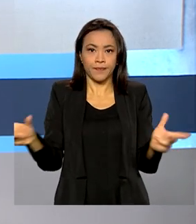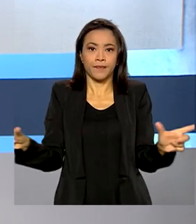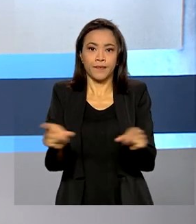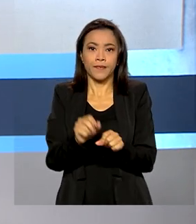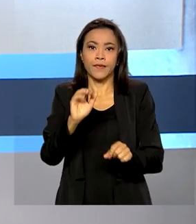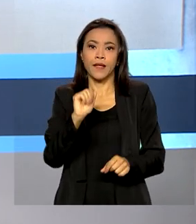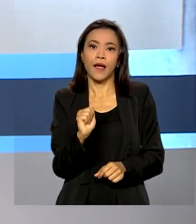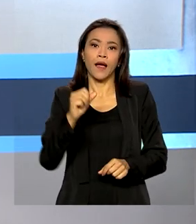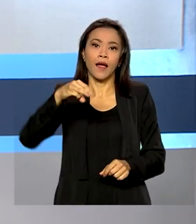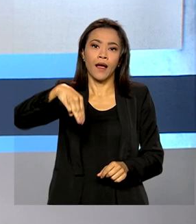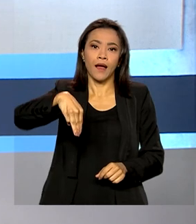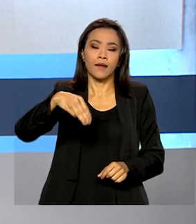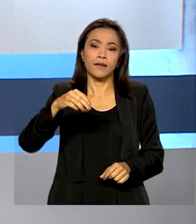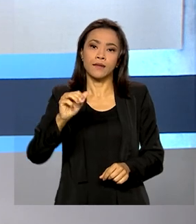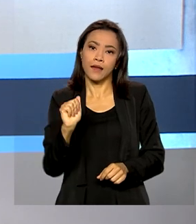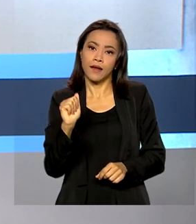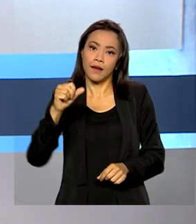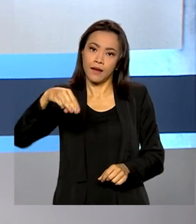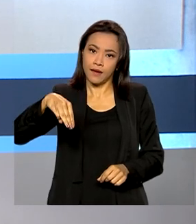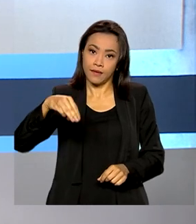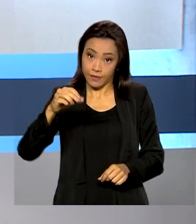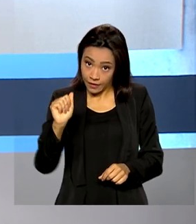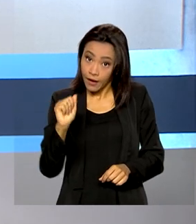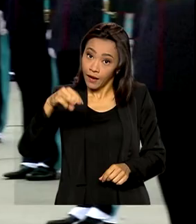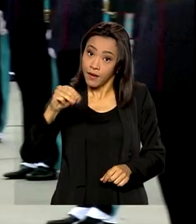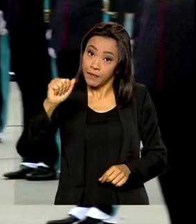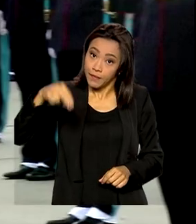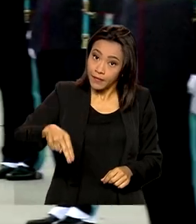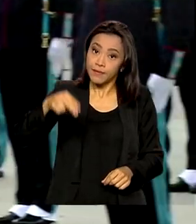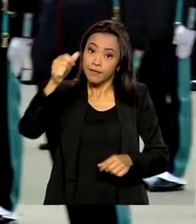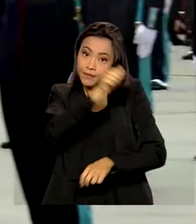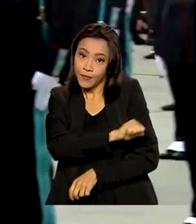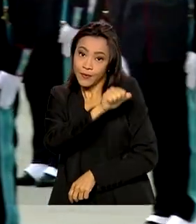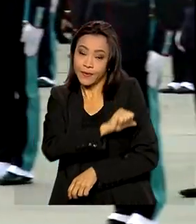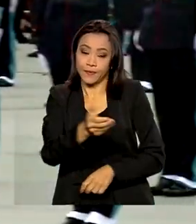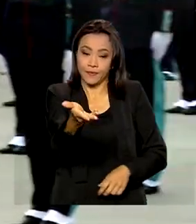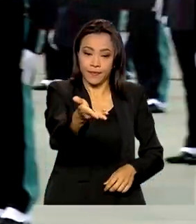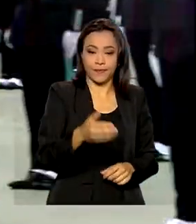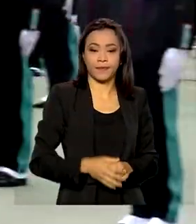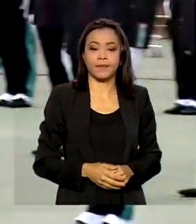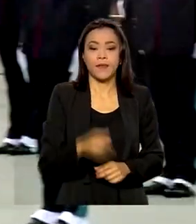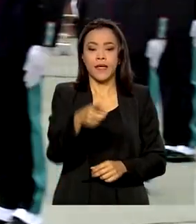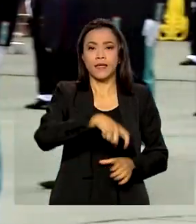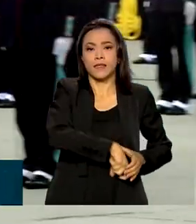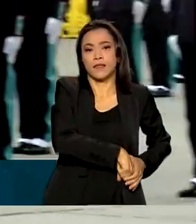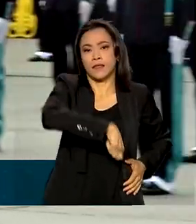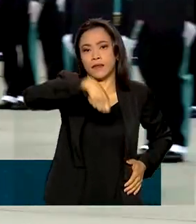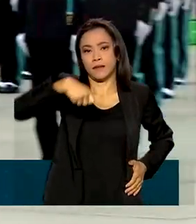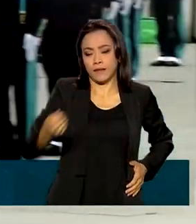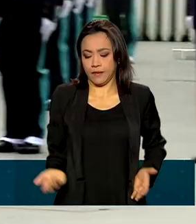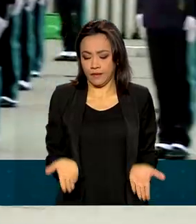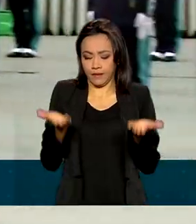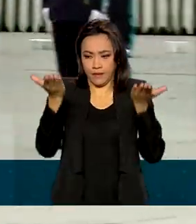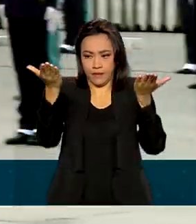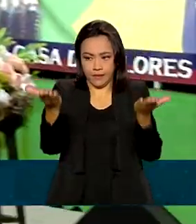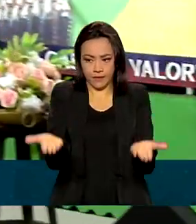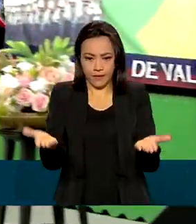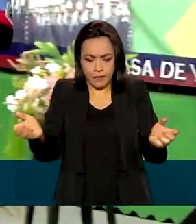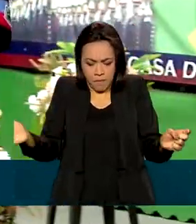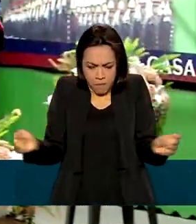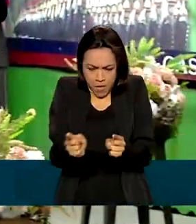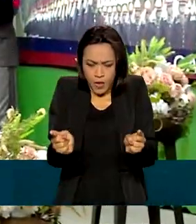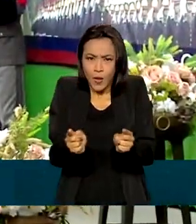das Agulhas Negras em Resende, no Rio de Janeiro. A entrega do espadim, réplica em tamanho menor